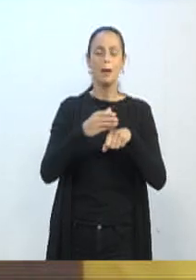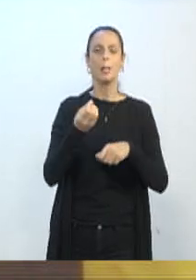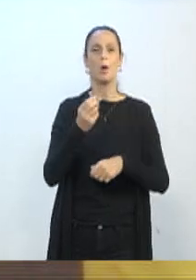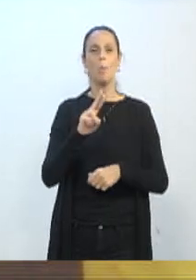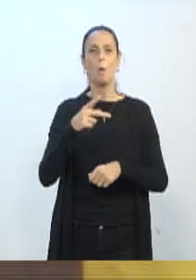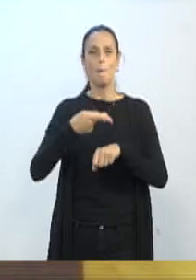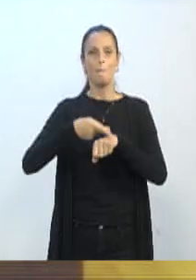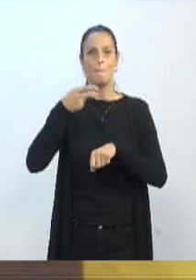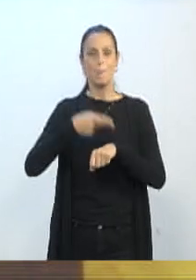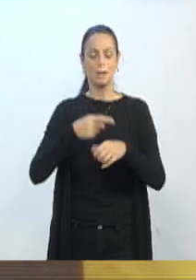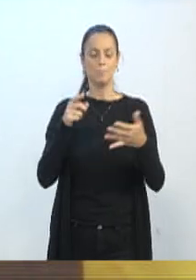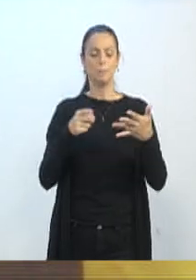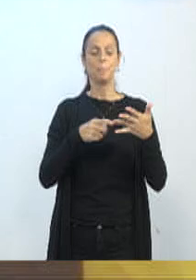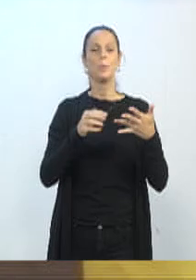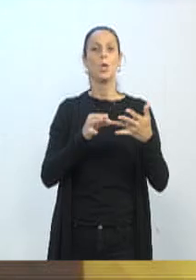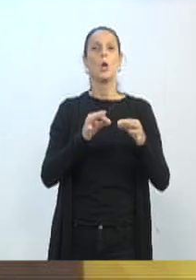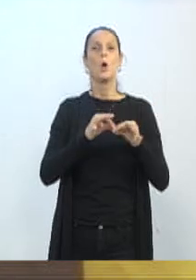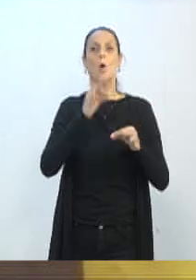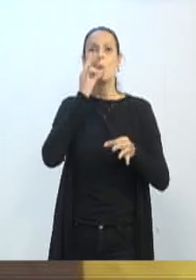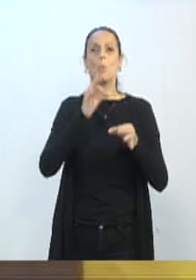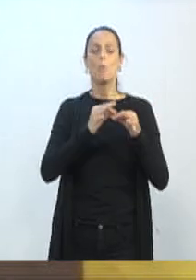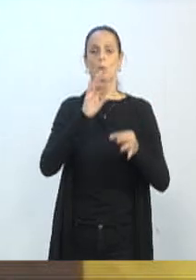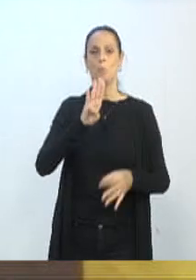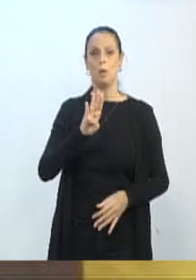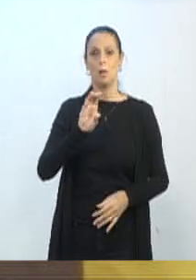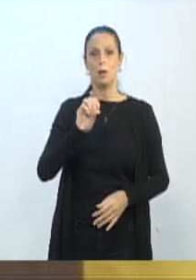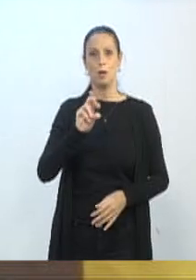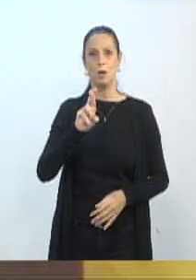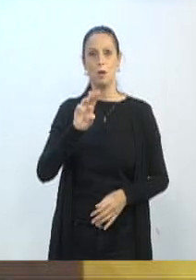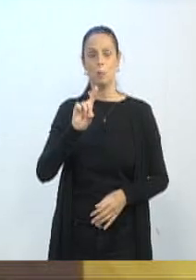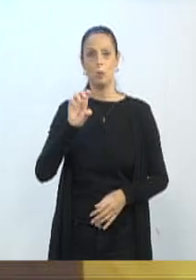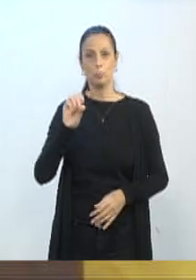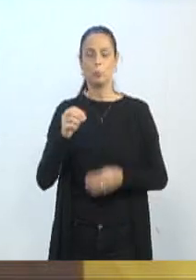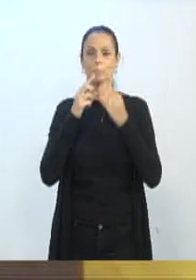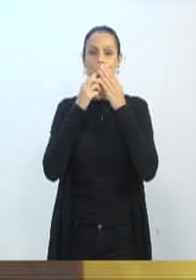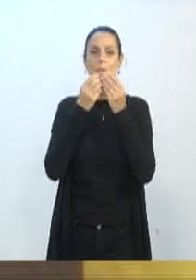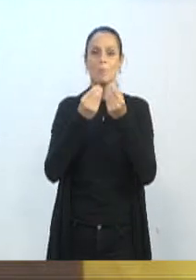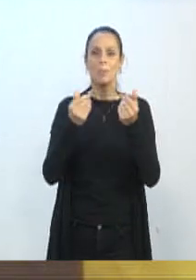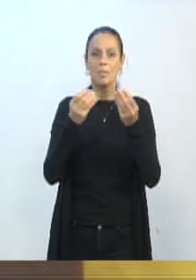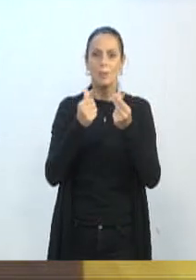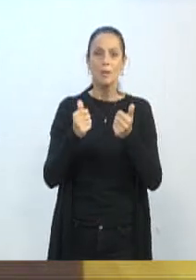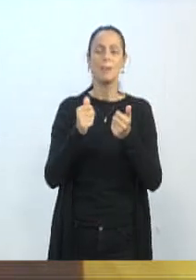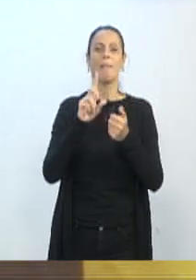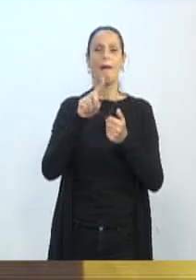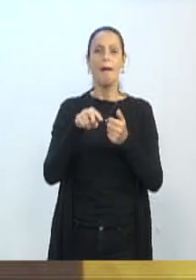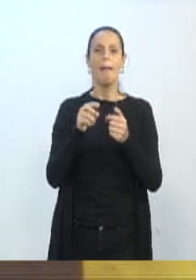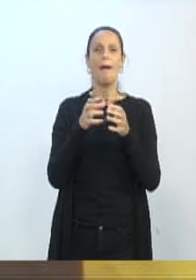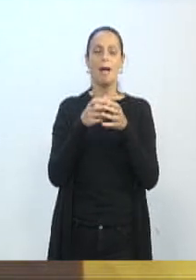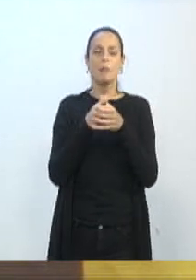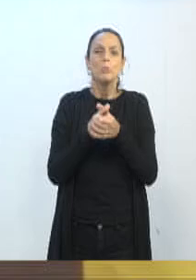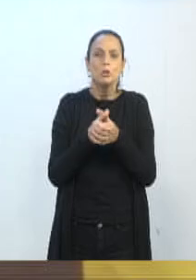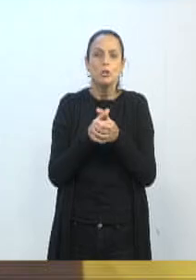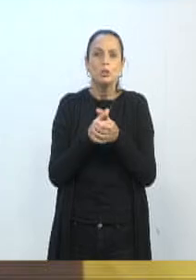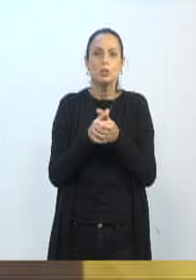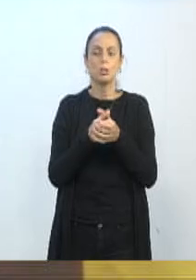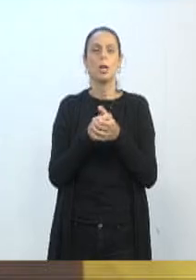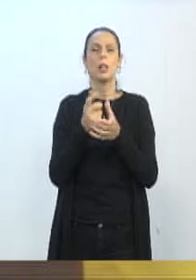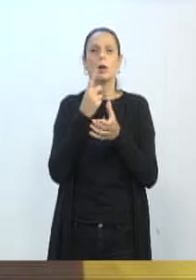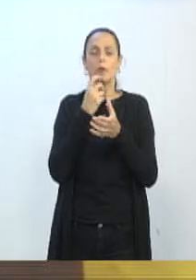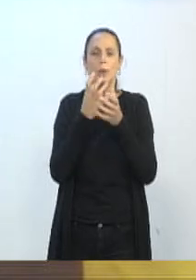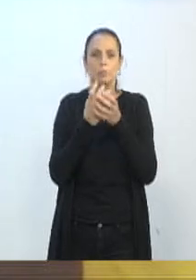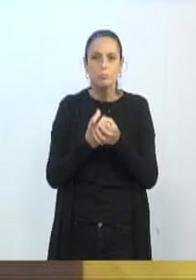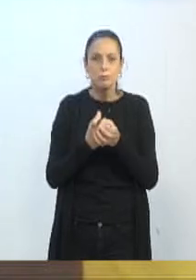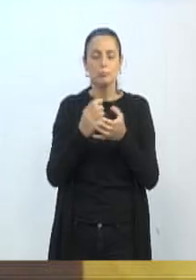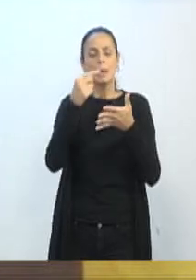uva bordô bastante conhecida na região sabor de ameixa seca e framboesa Então são esses